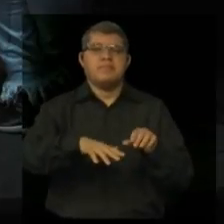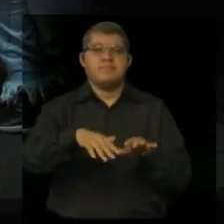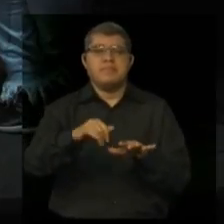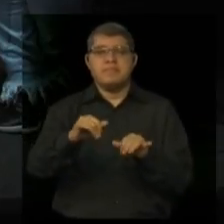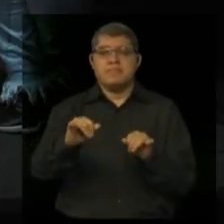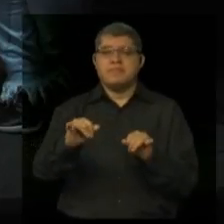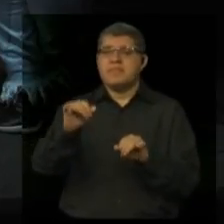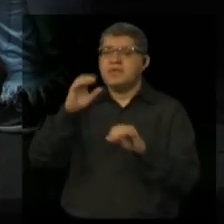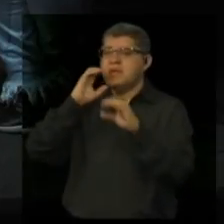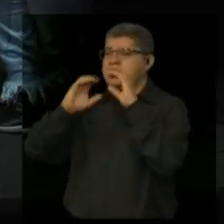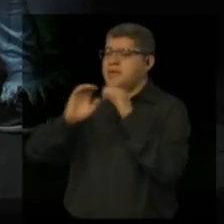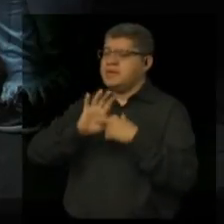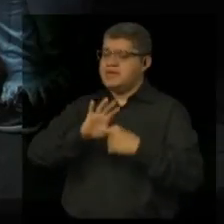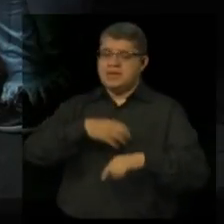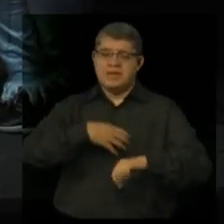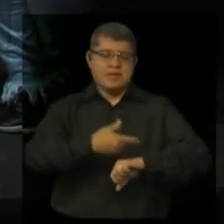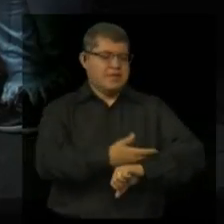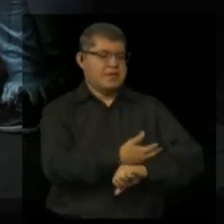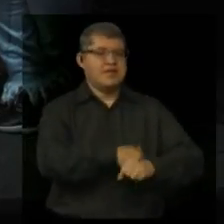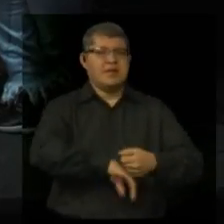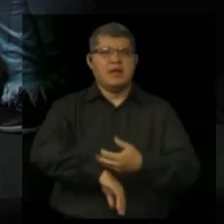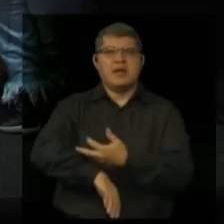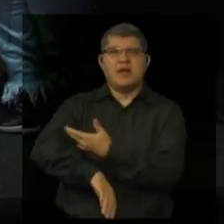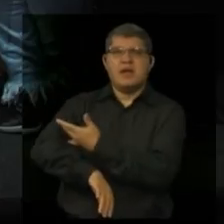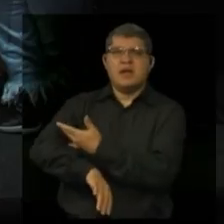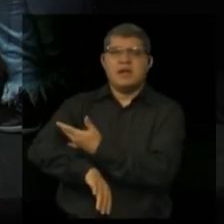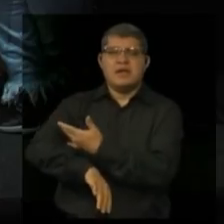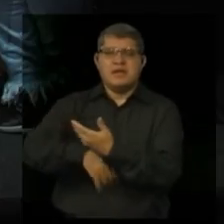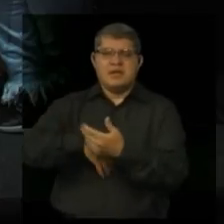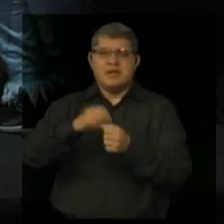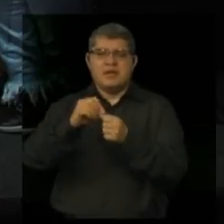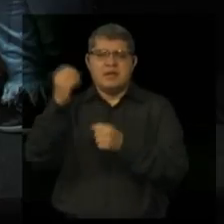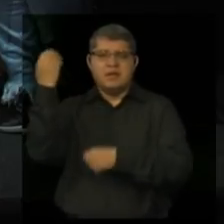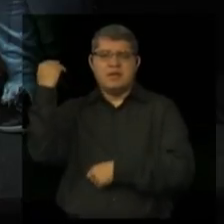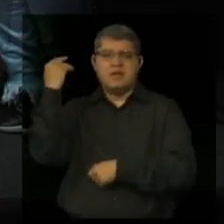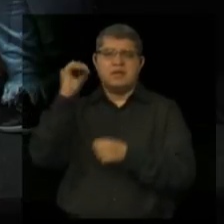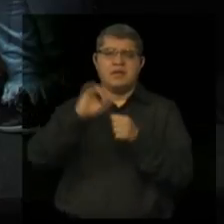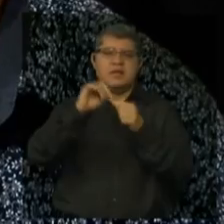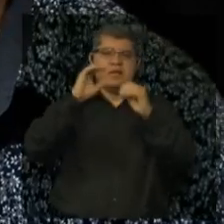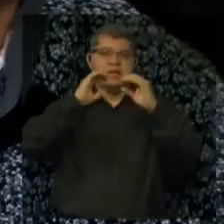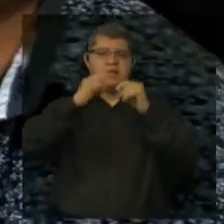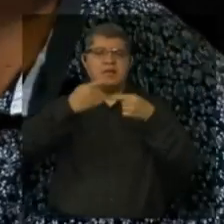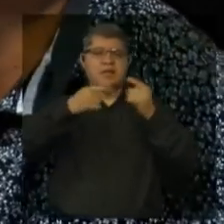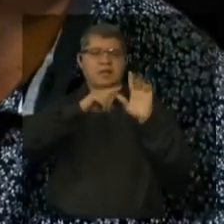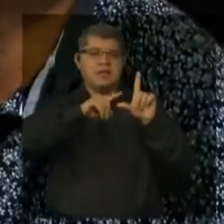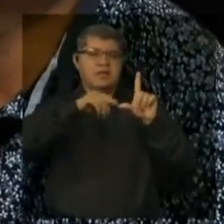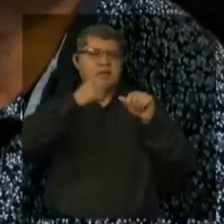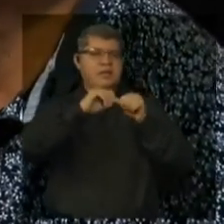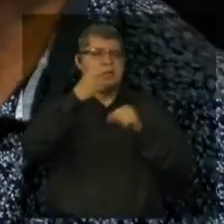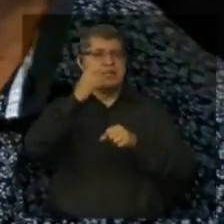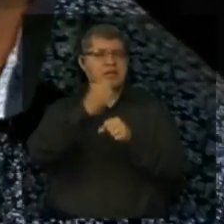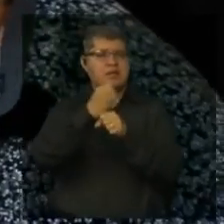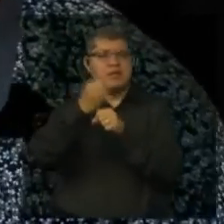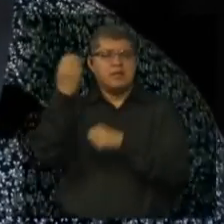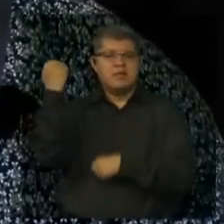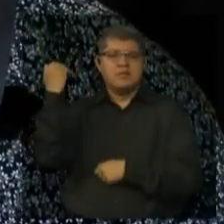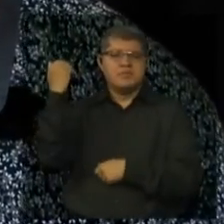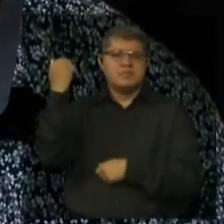Essa canção, ela me emociona muito porque eu fiz essa canção há 20 anos atrás.